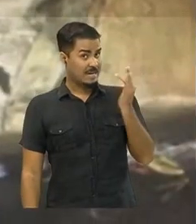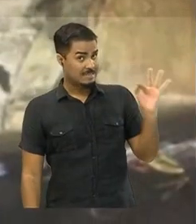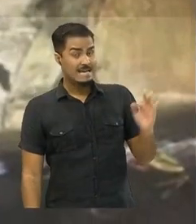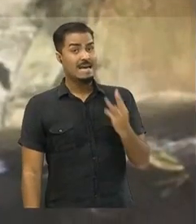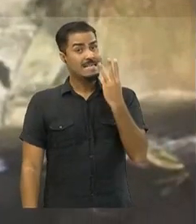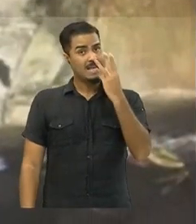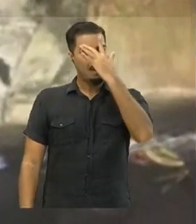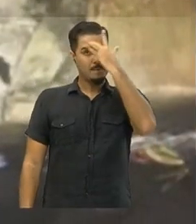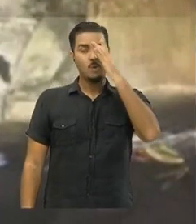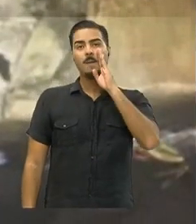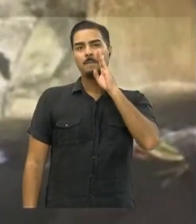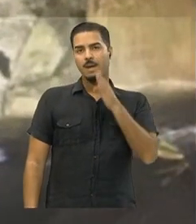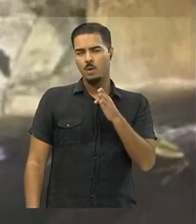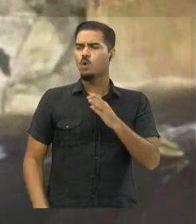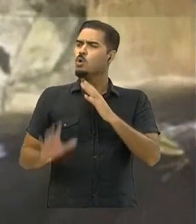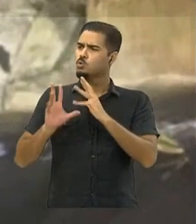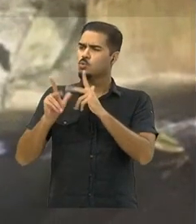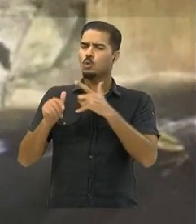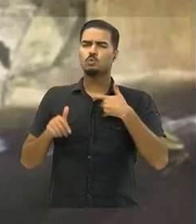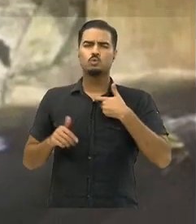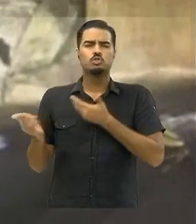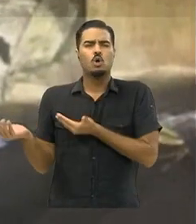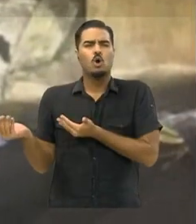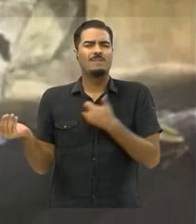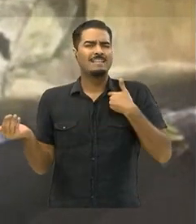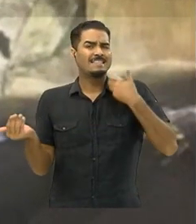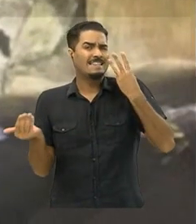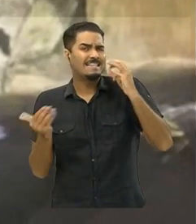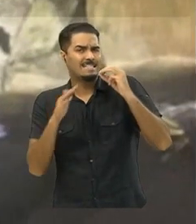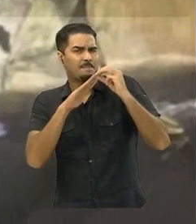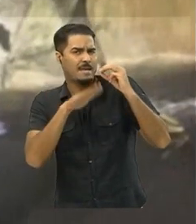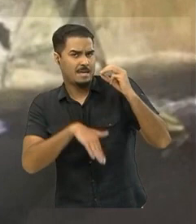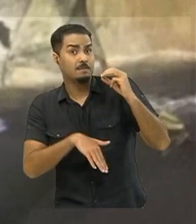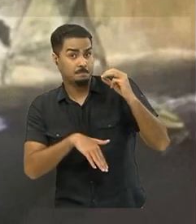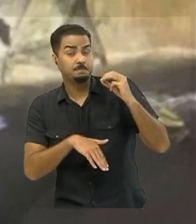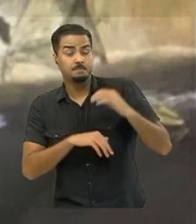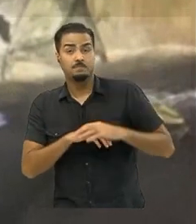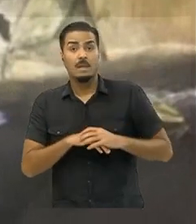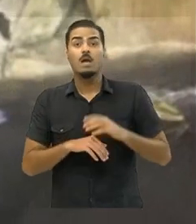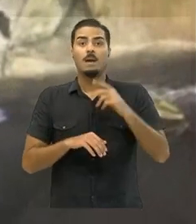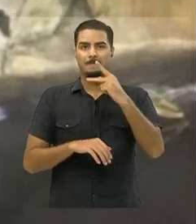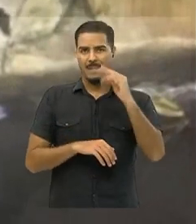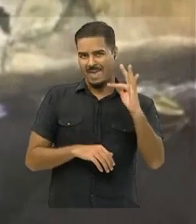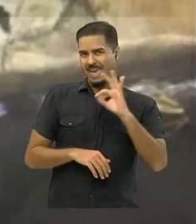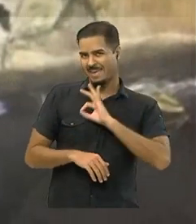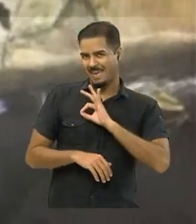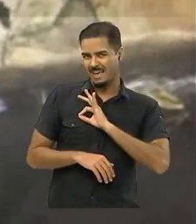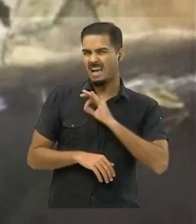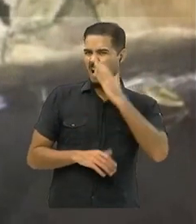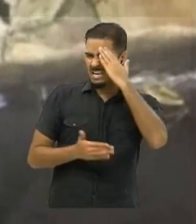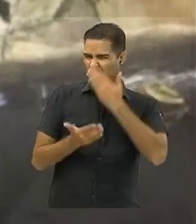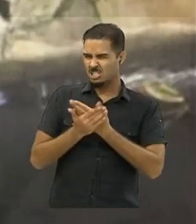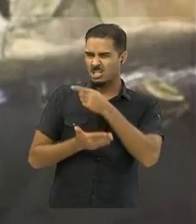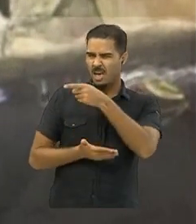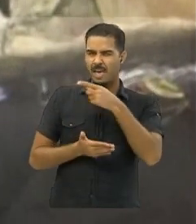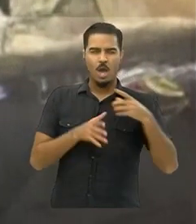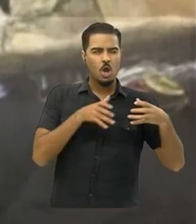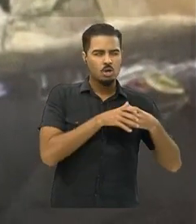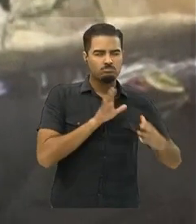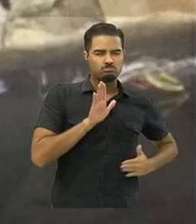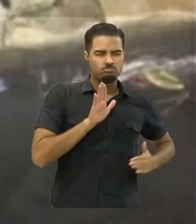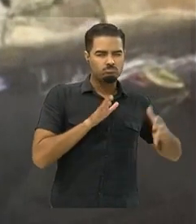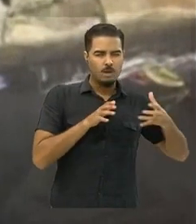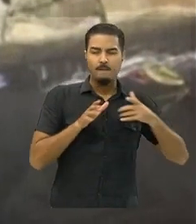todos jovens com menos de 30 anos a polícia federal acredita que eles tenham sido aliciados pelo crime organizado